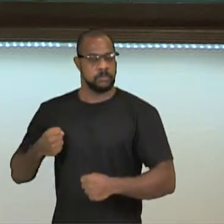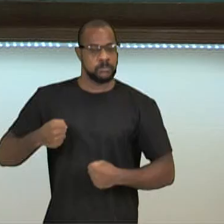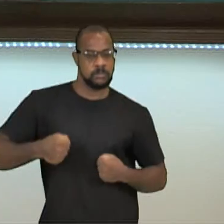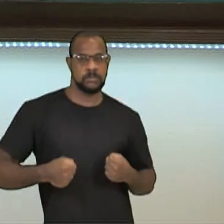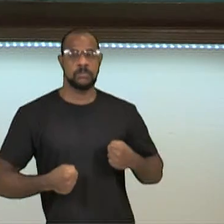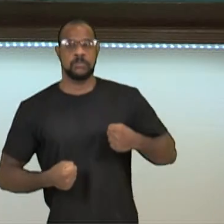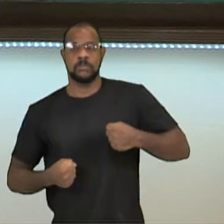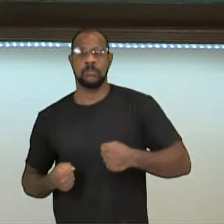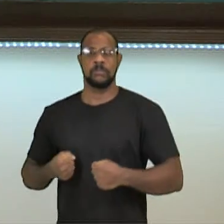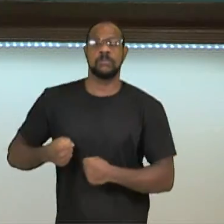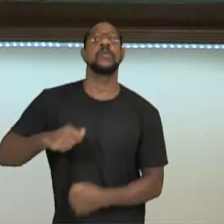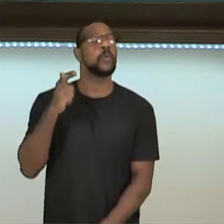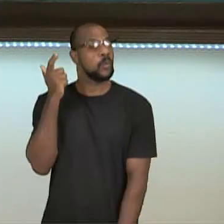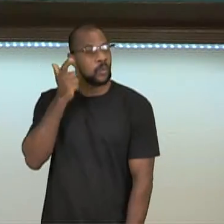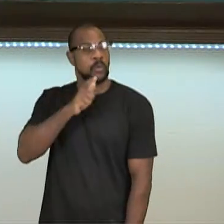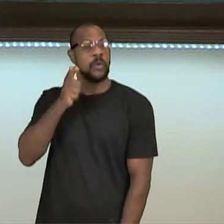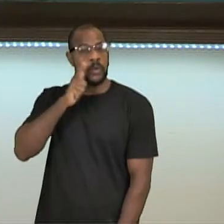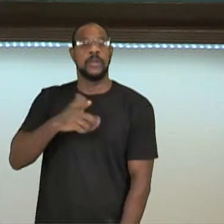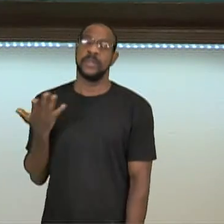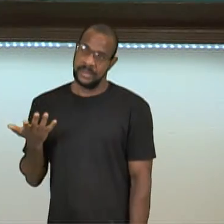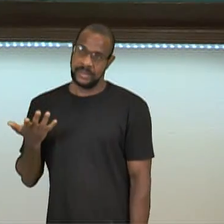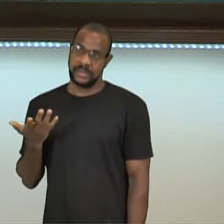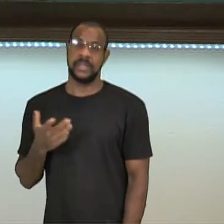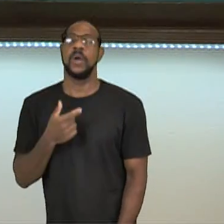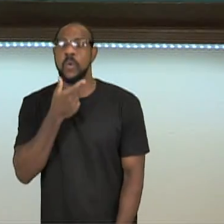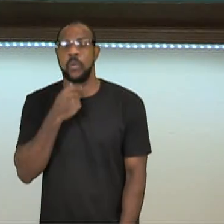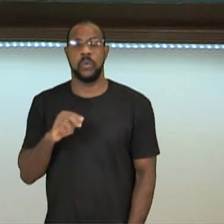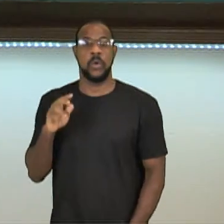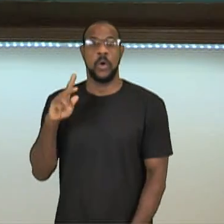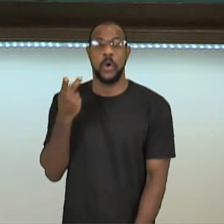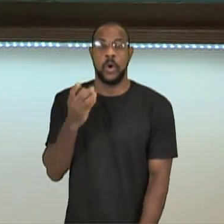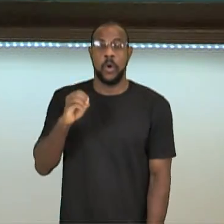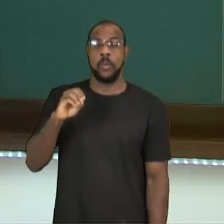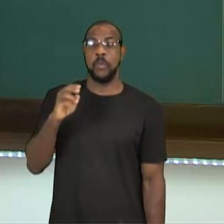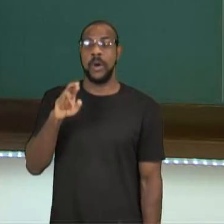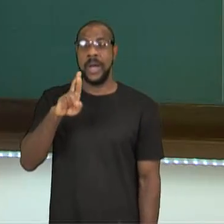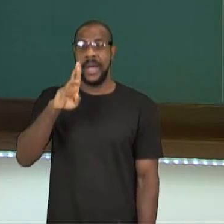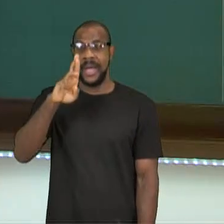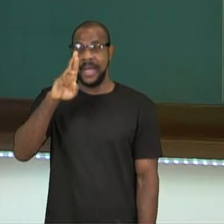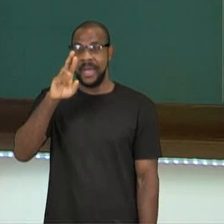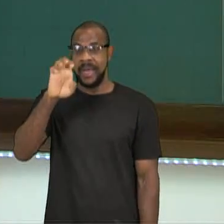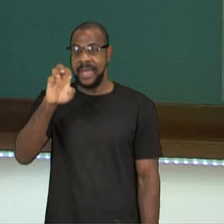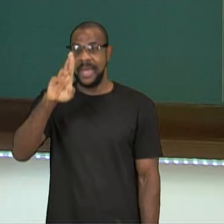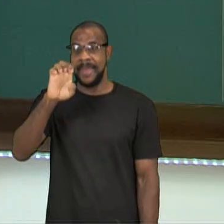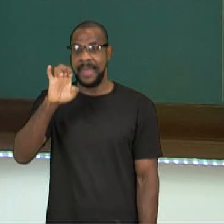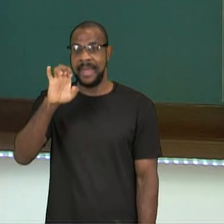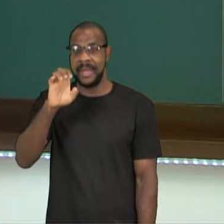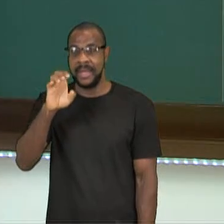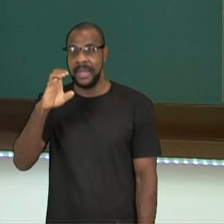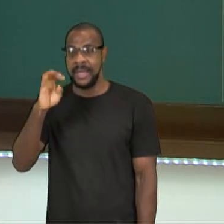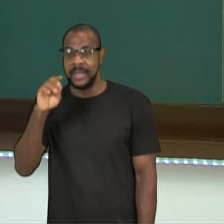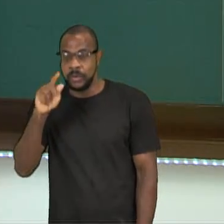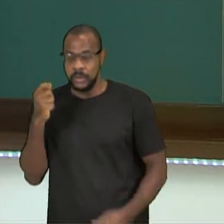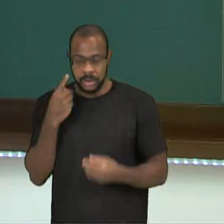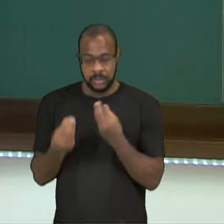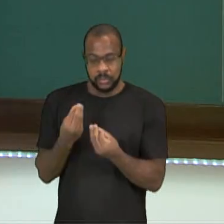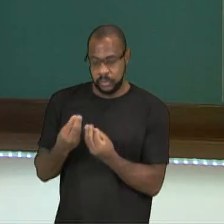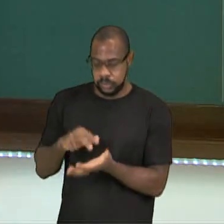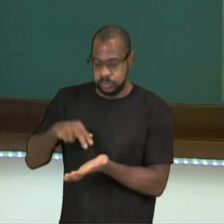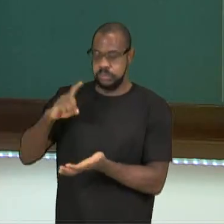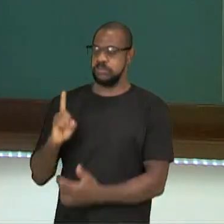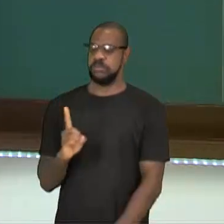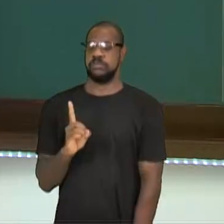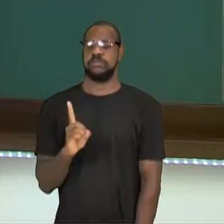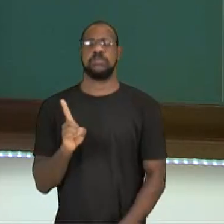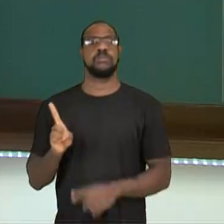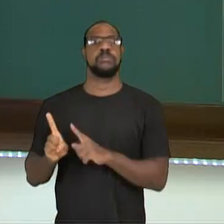Homo habilis. Então o Homo erectus já é uma linha mais evoluída e a espécie Homo habilis chega a conviver juntos.